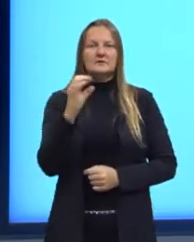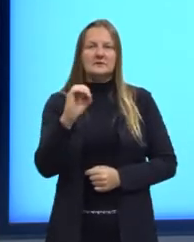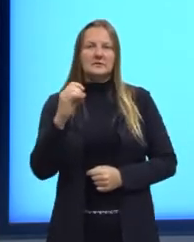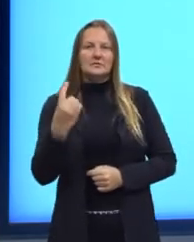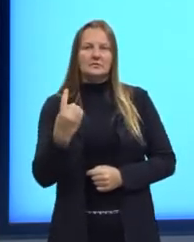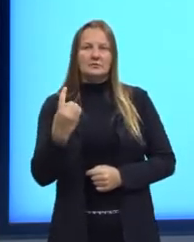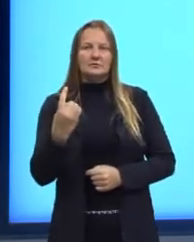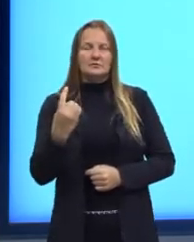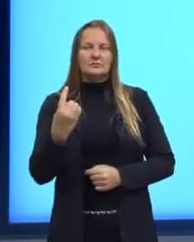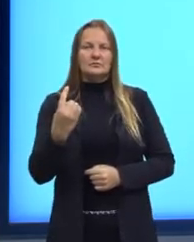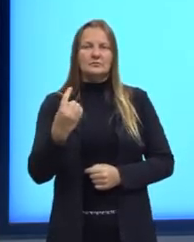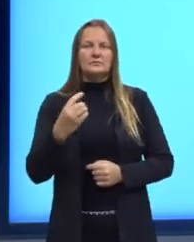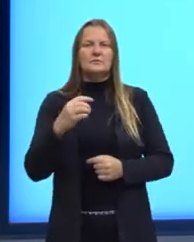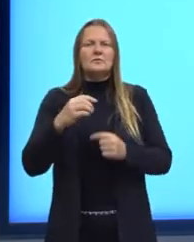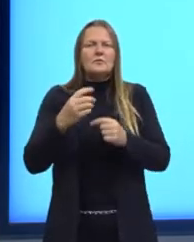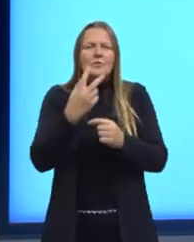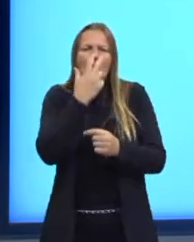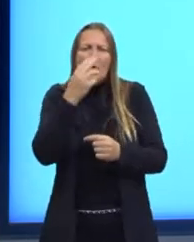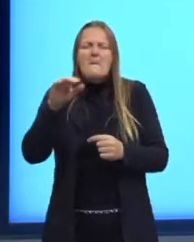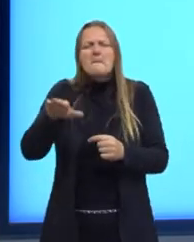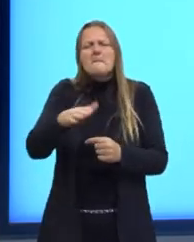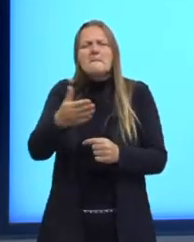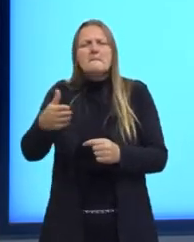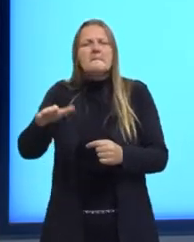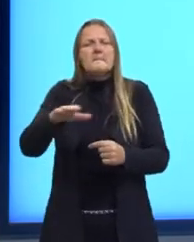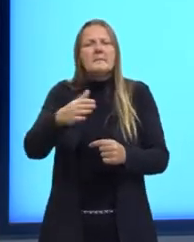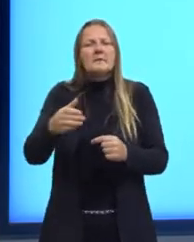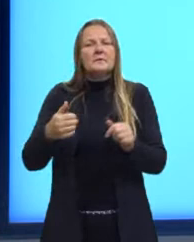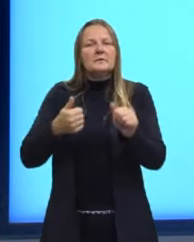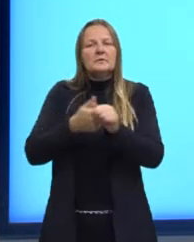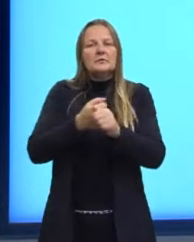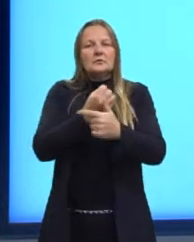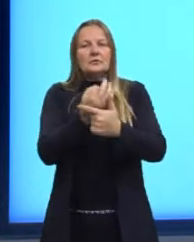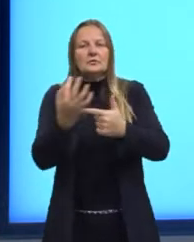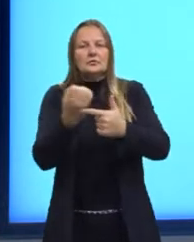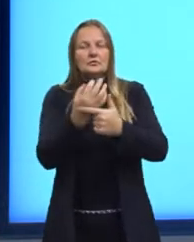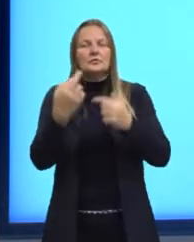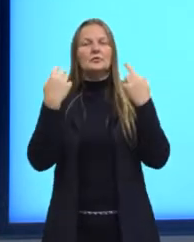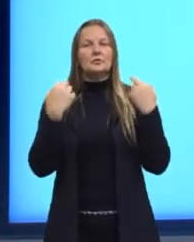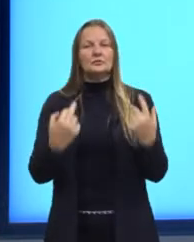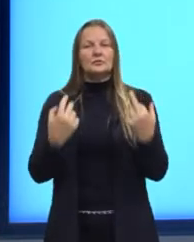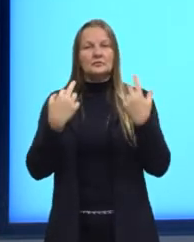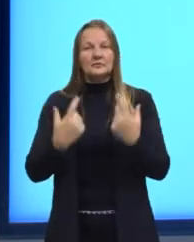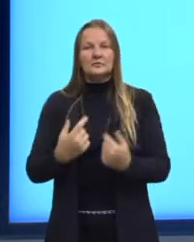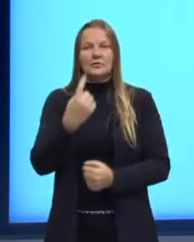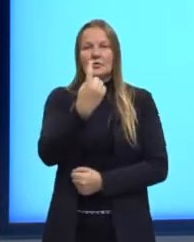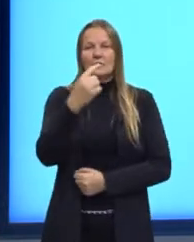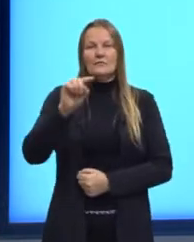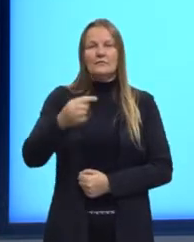0,0131 como aproximação para o logaritmo natural de